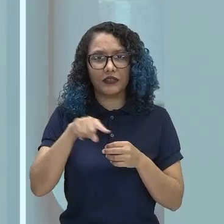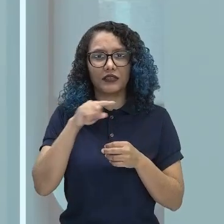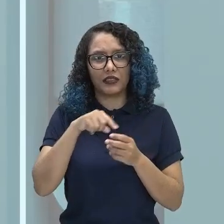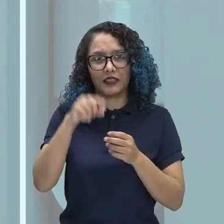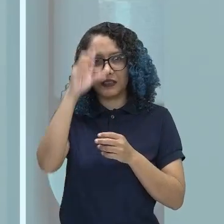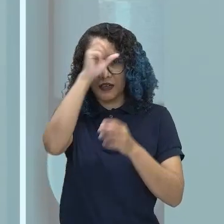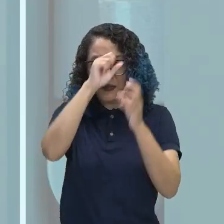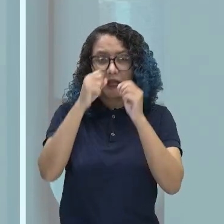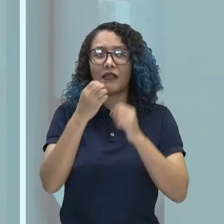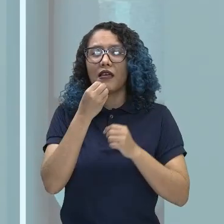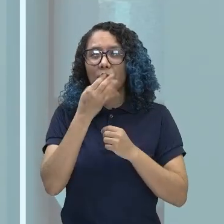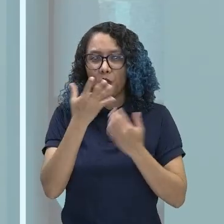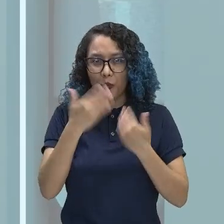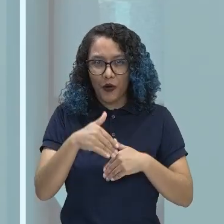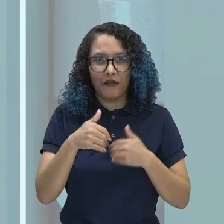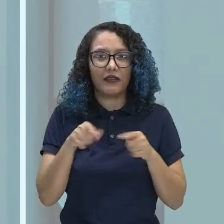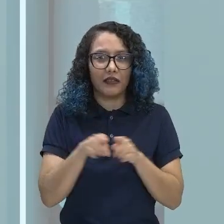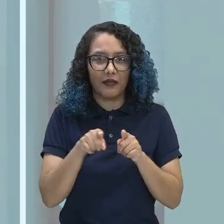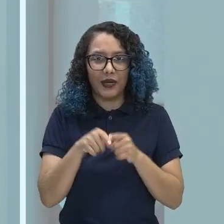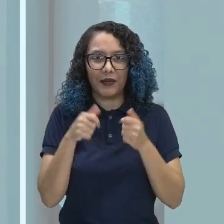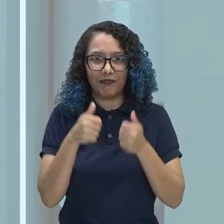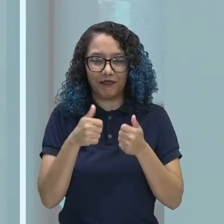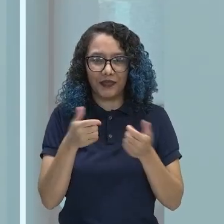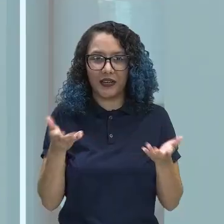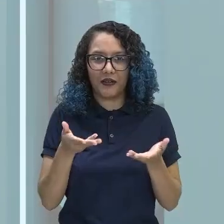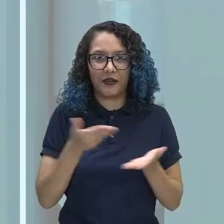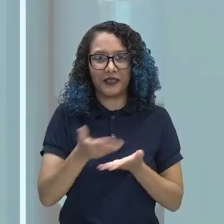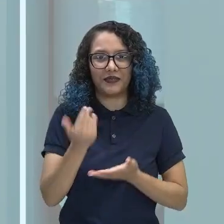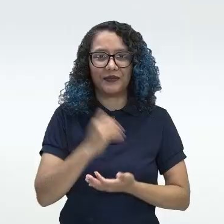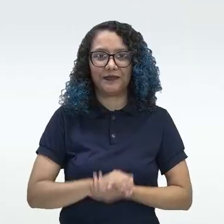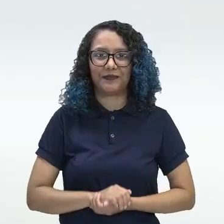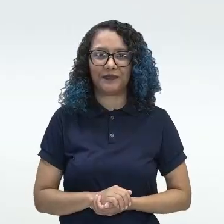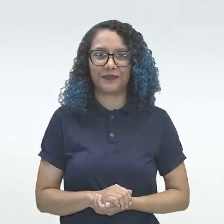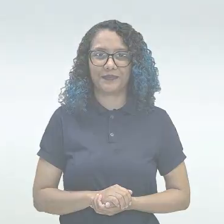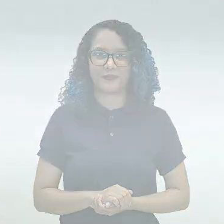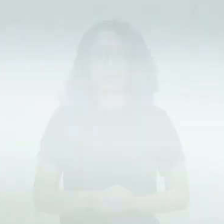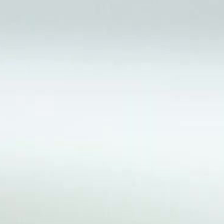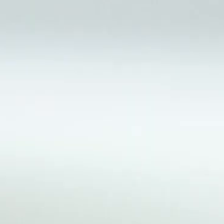uma boa prova, uma boa avaliação, tá bom? Então, vamos à nossa aula.